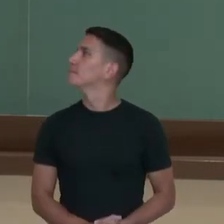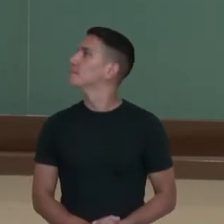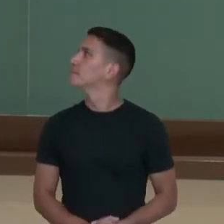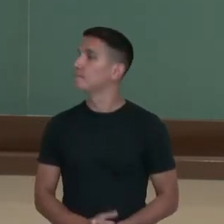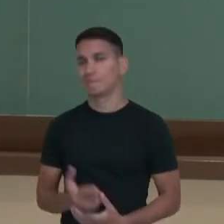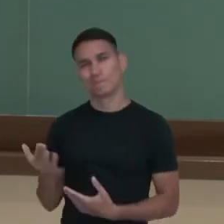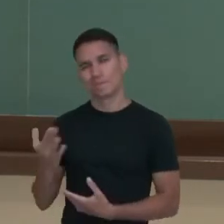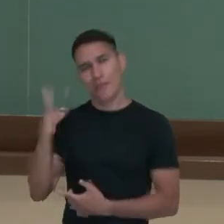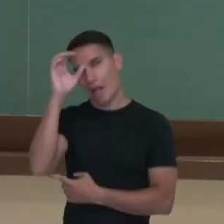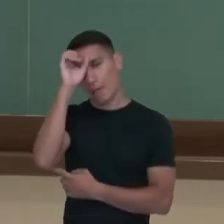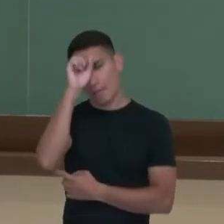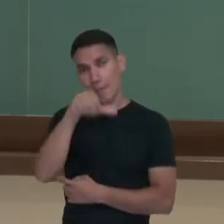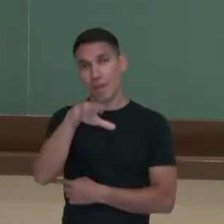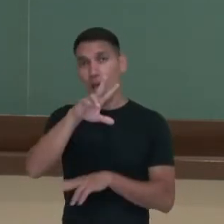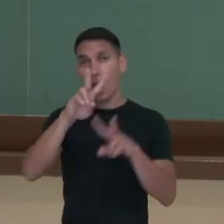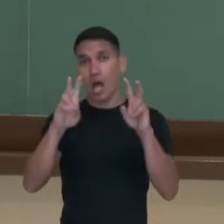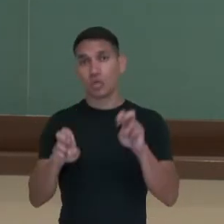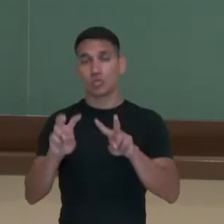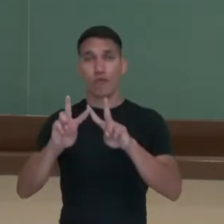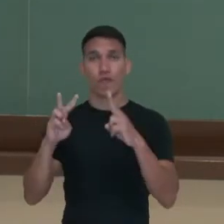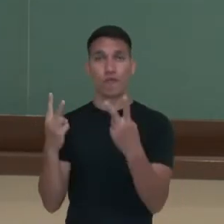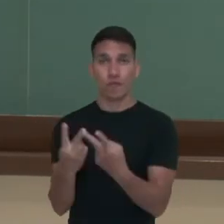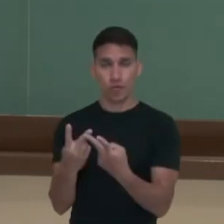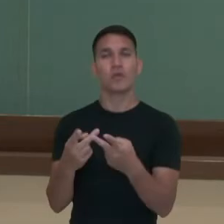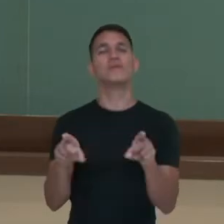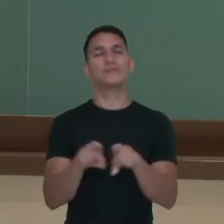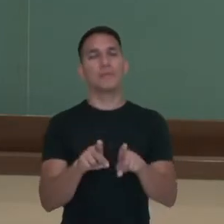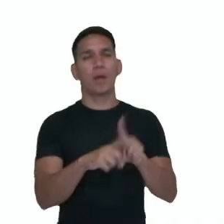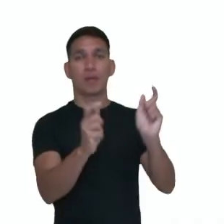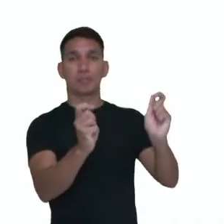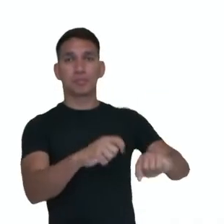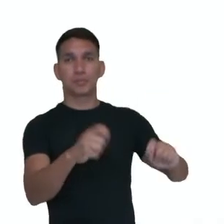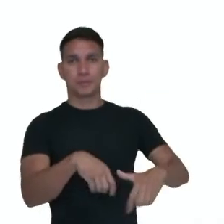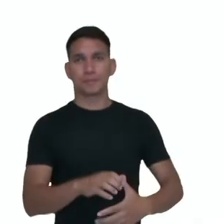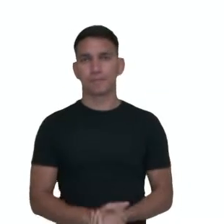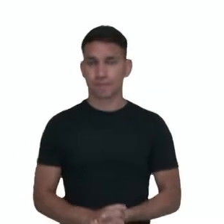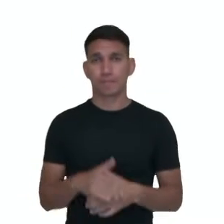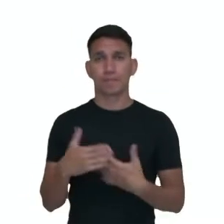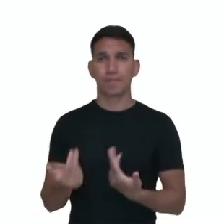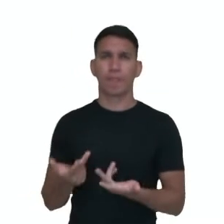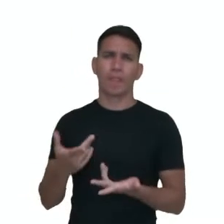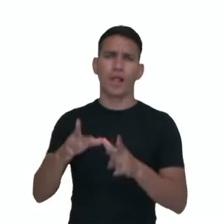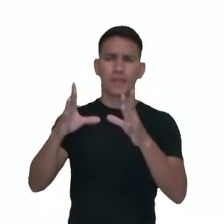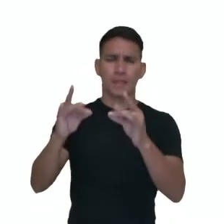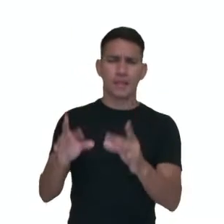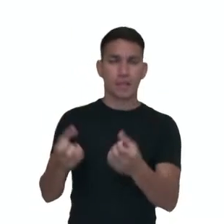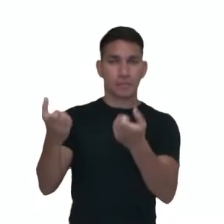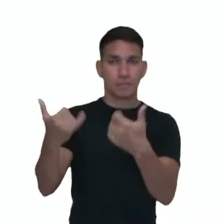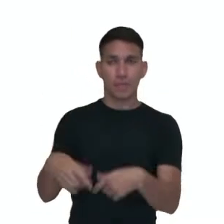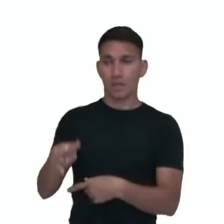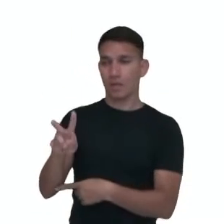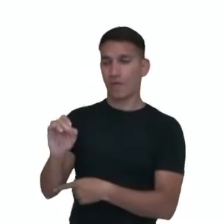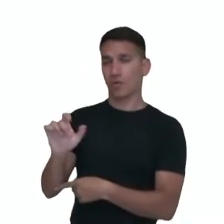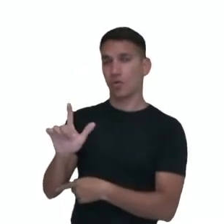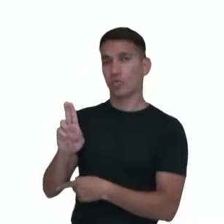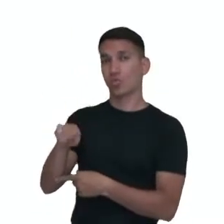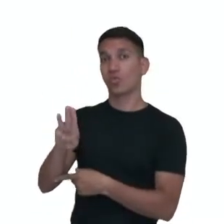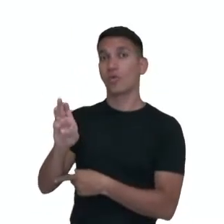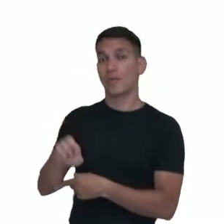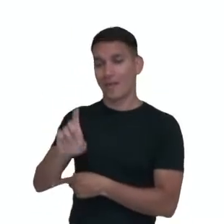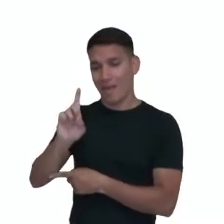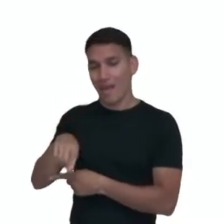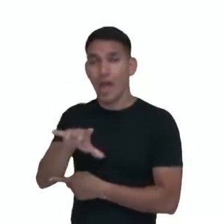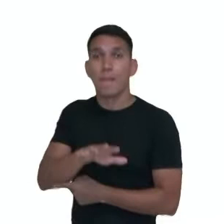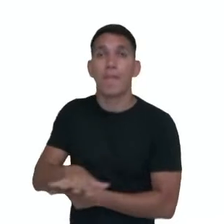Vamos aprender um pouquinho agora sobre volume e capacidade. Então, a definição mais conhecida para volume é o espaço